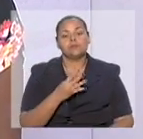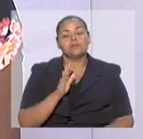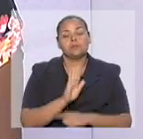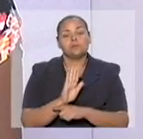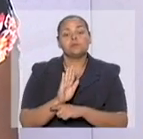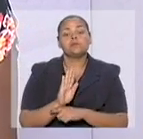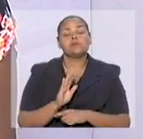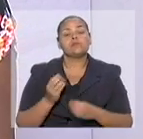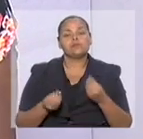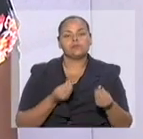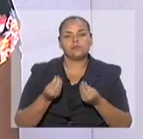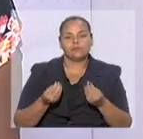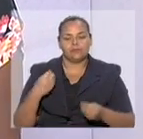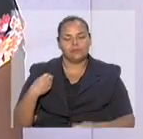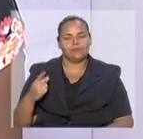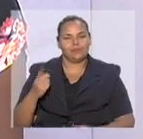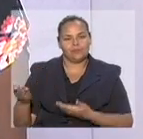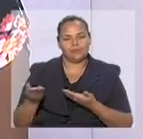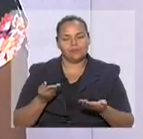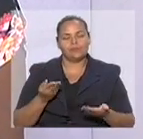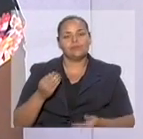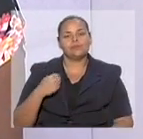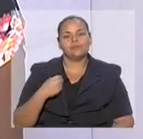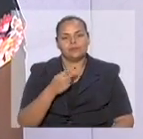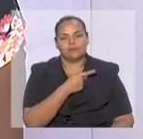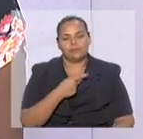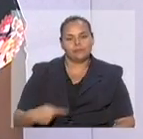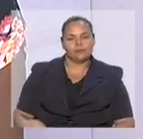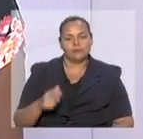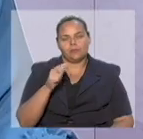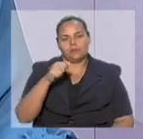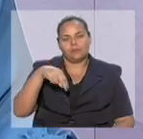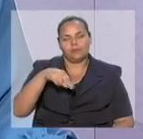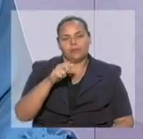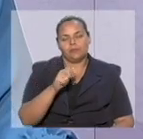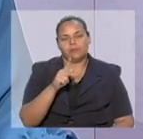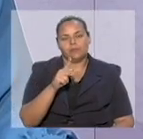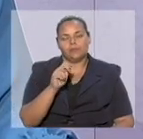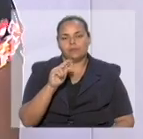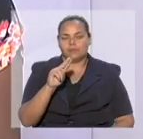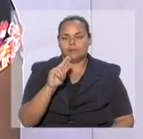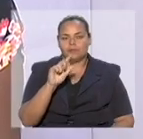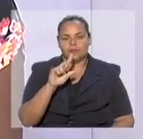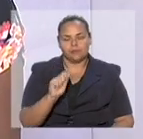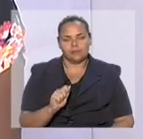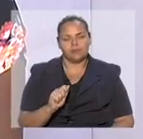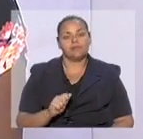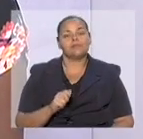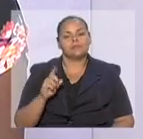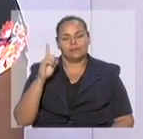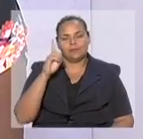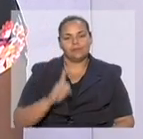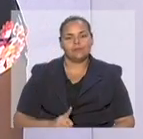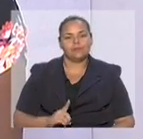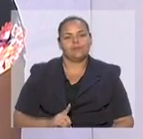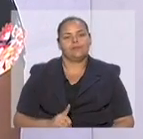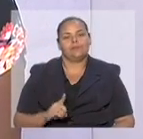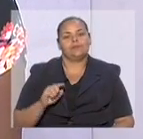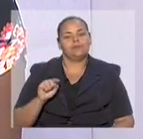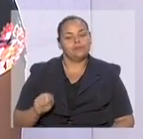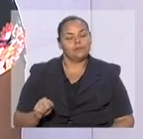pode ajudar. Eu recebo aqui no estúdio a presidente da frente, a deputada Ana Paula Rechuan, e o diretor de